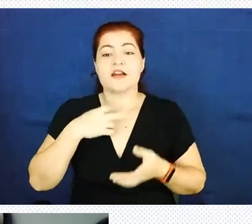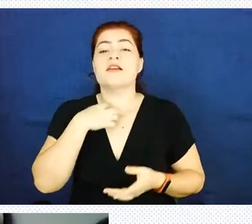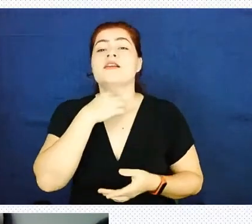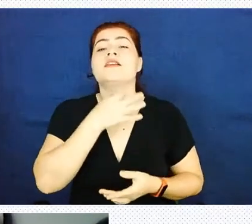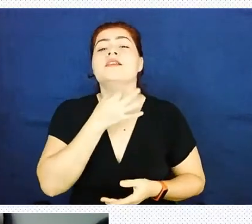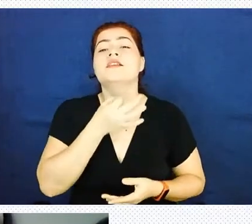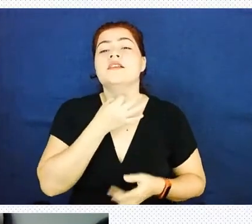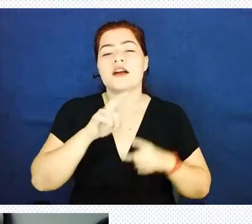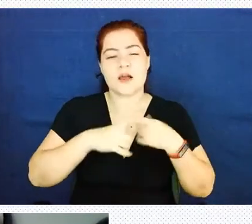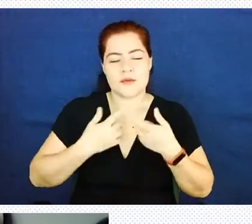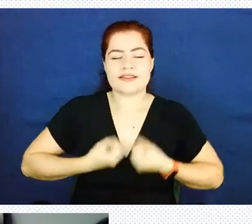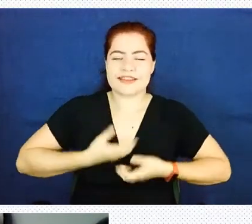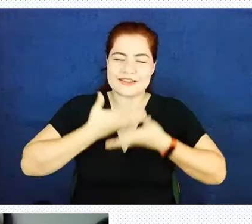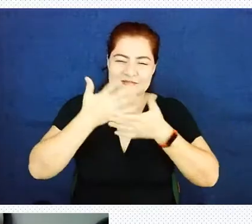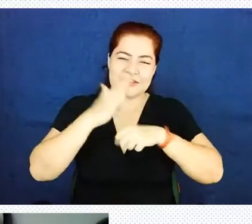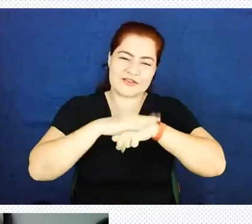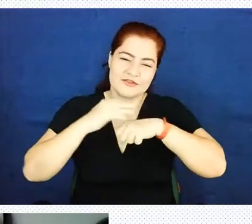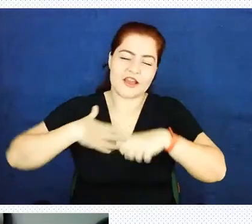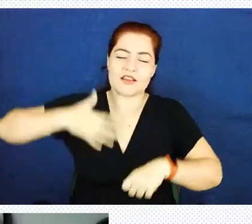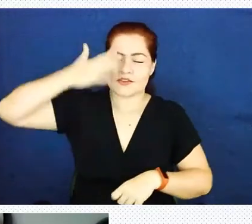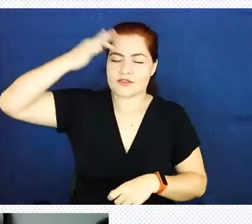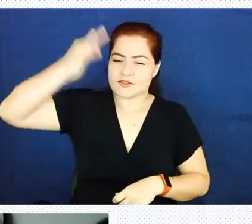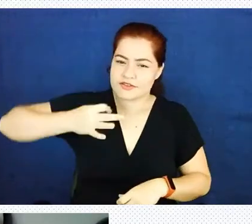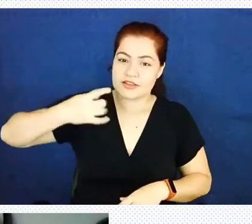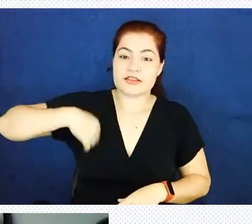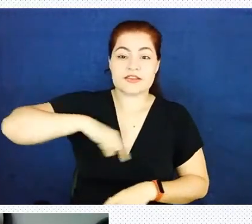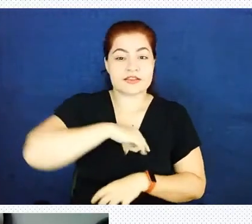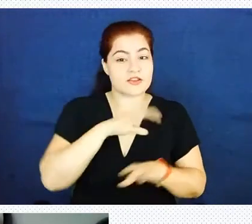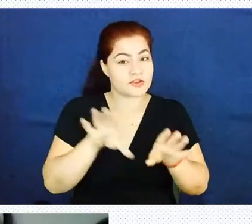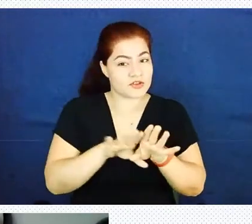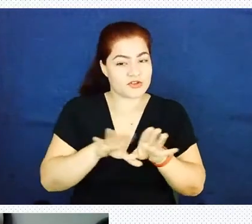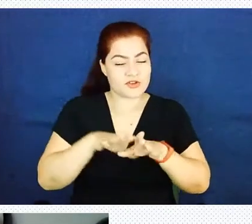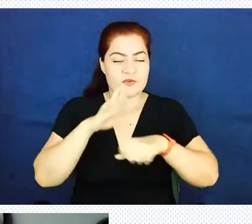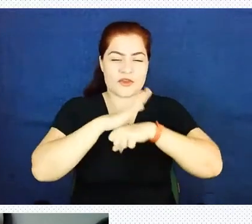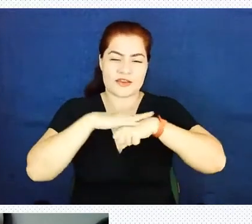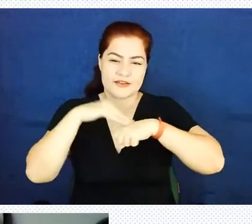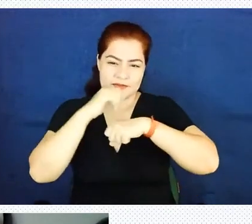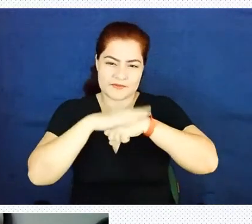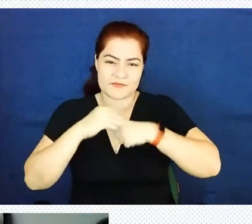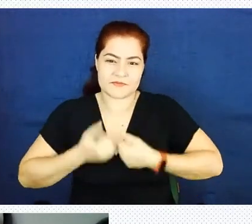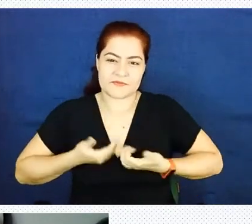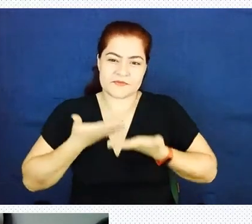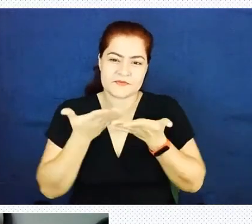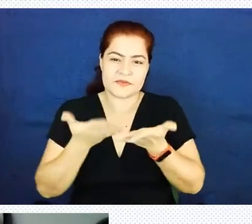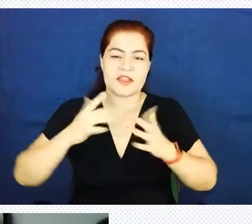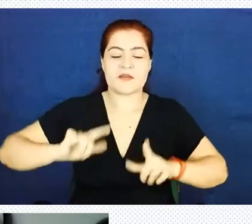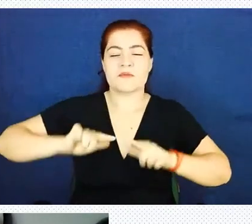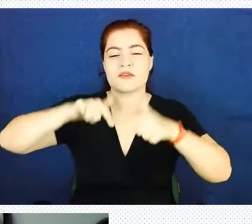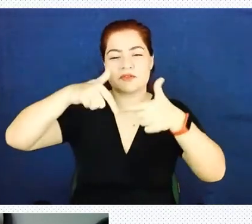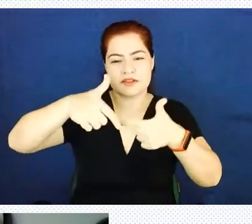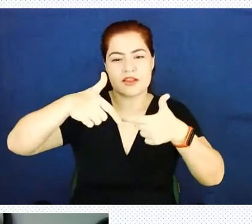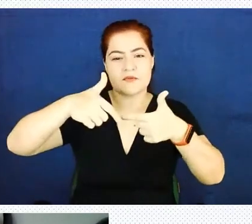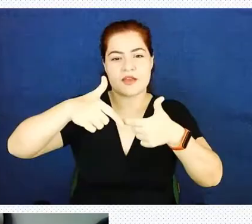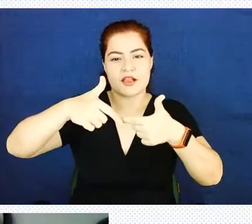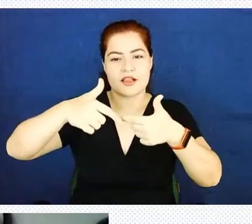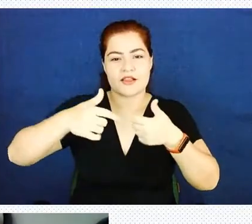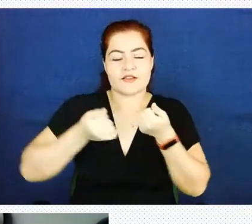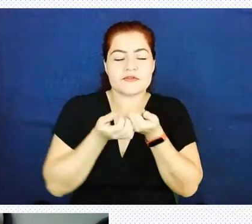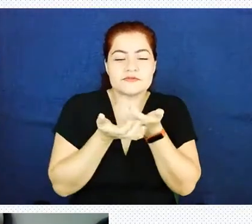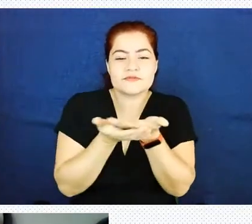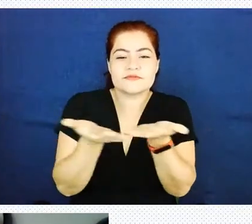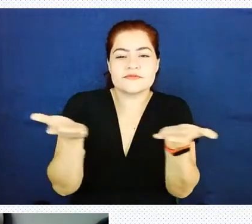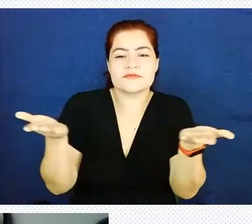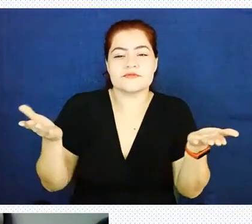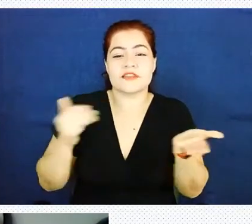dela, tenho certeza, e a gente expressa esse carinho pelo trabalho que faz chegar essas mensagens